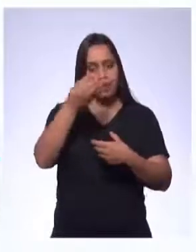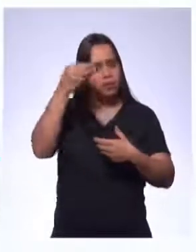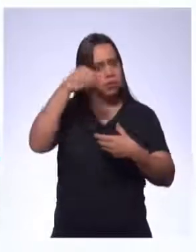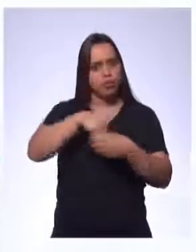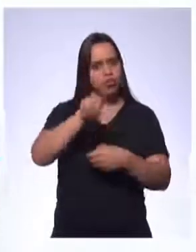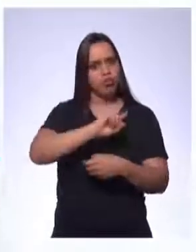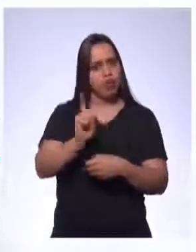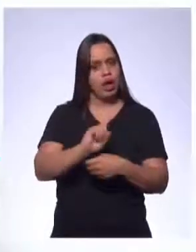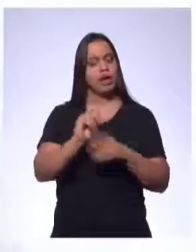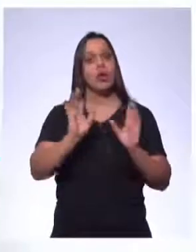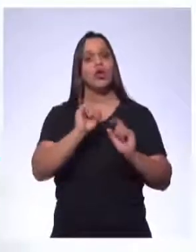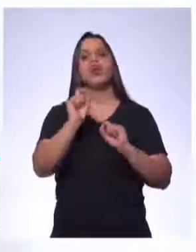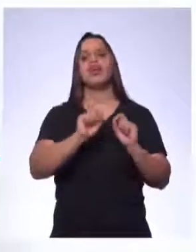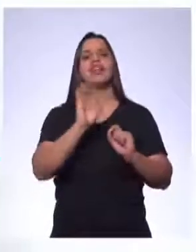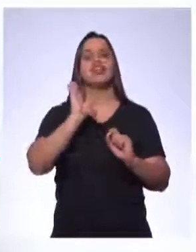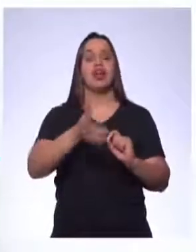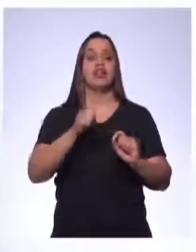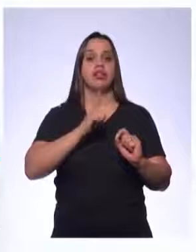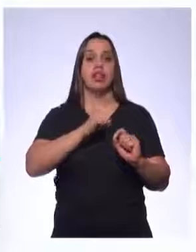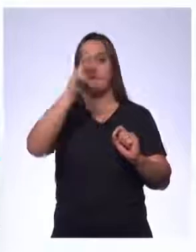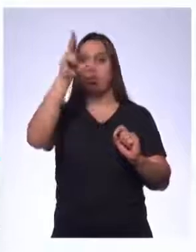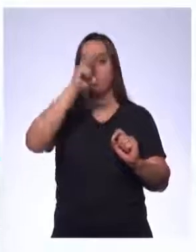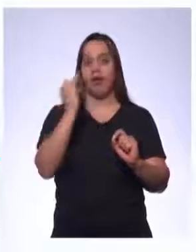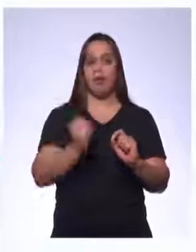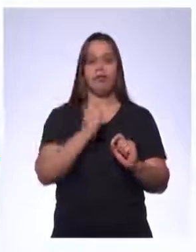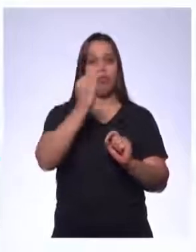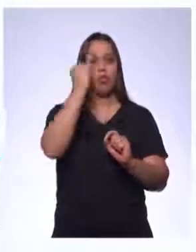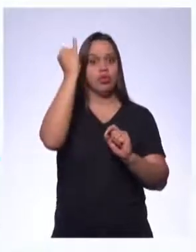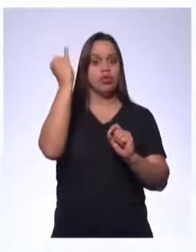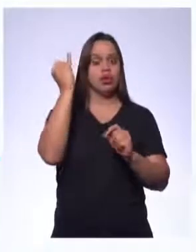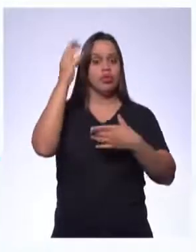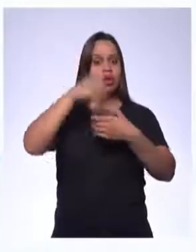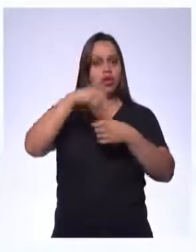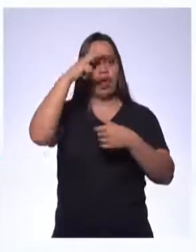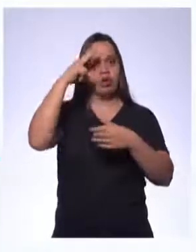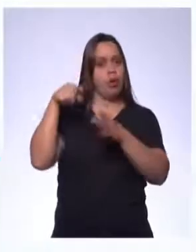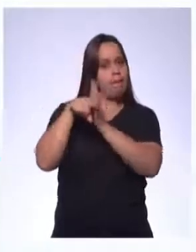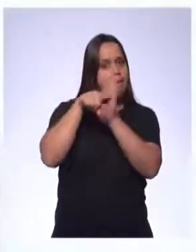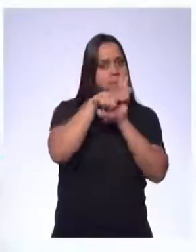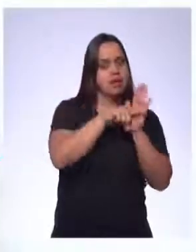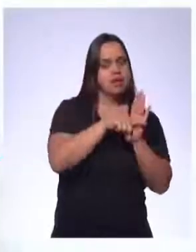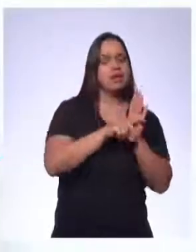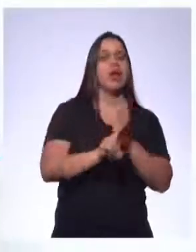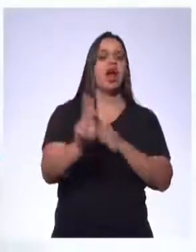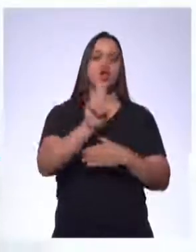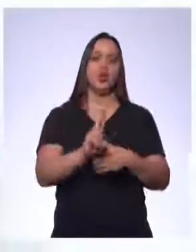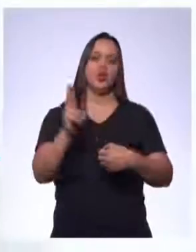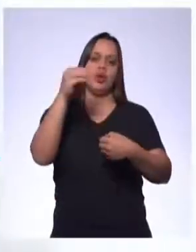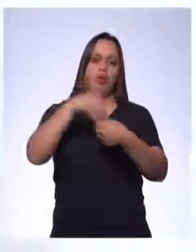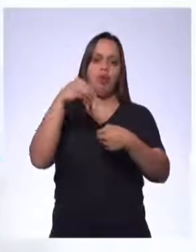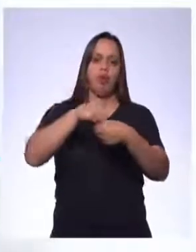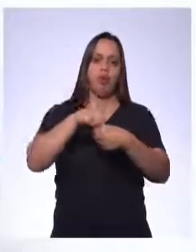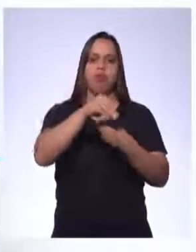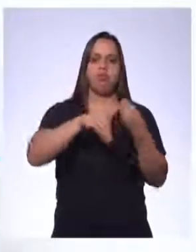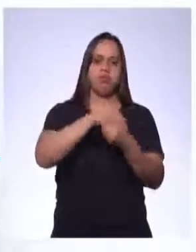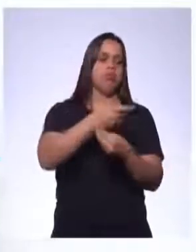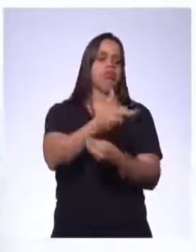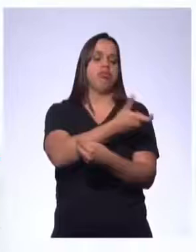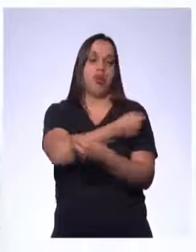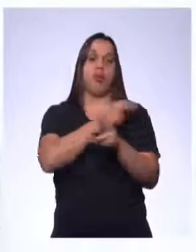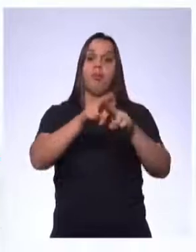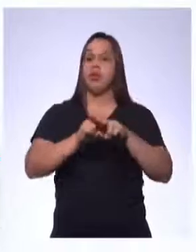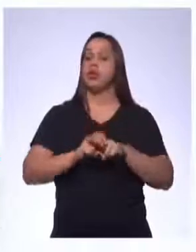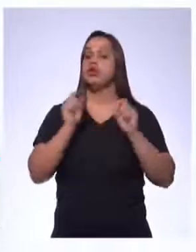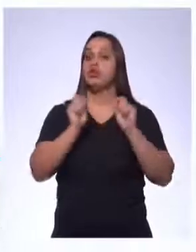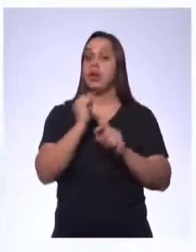só aqueles que têm uma importância durante a história que acabam sendo utilizados. Por isso, gente, que é muito importante tomar a vacina contra